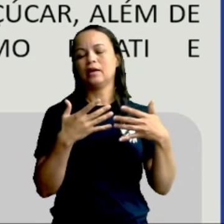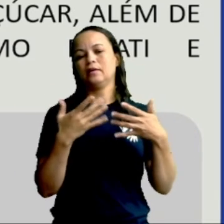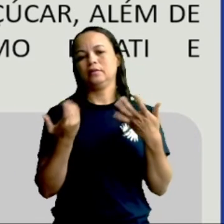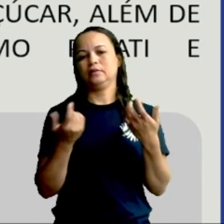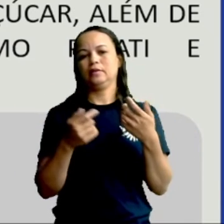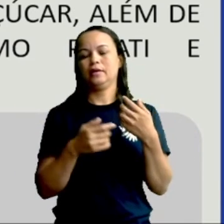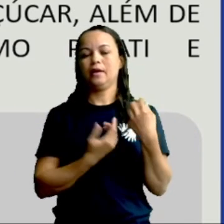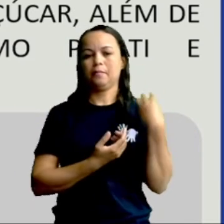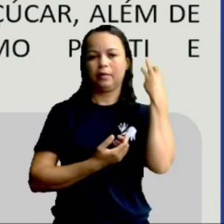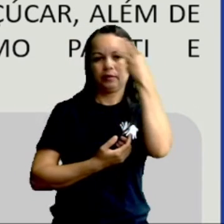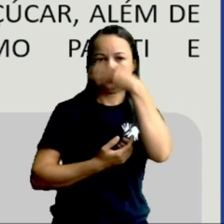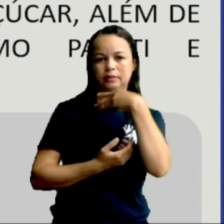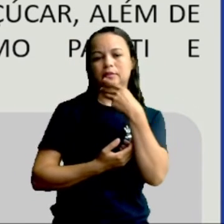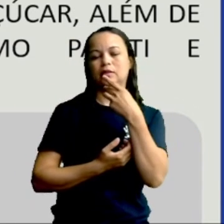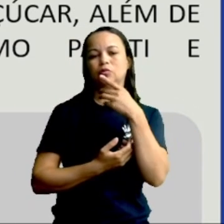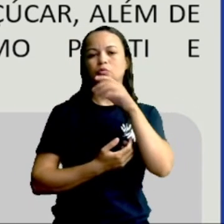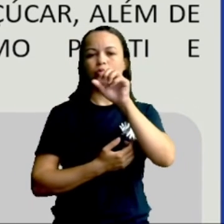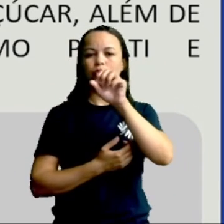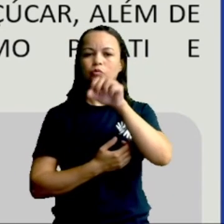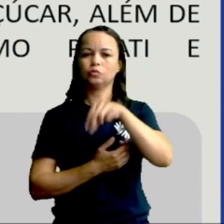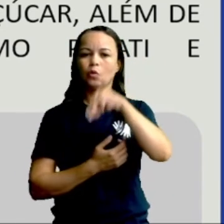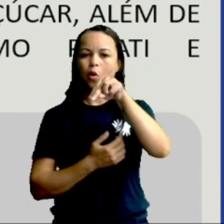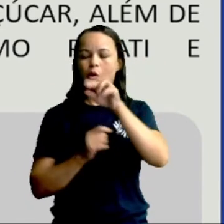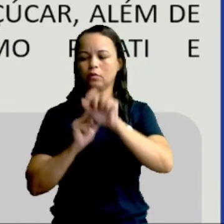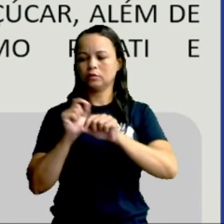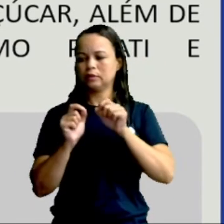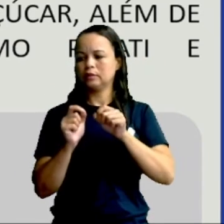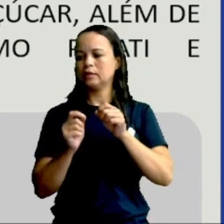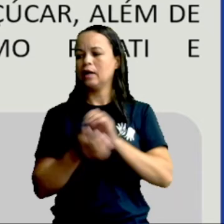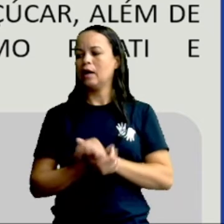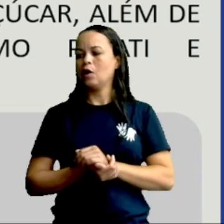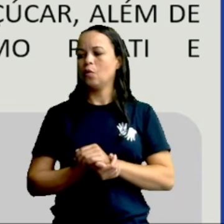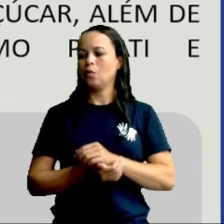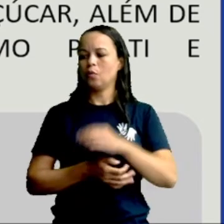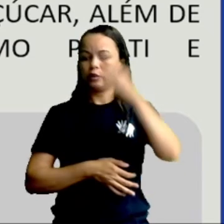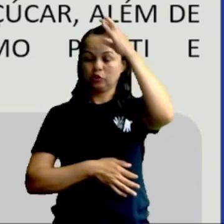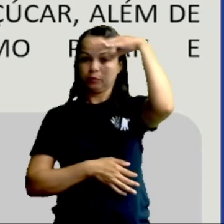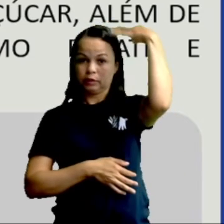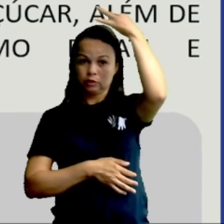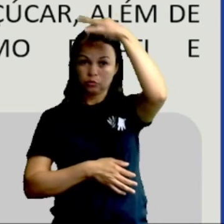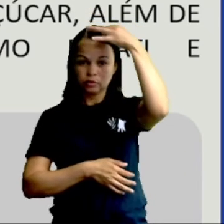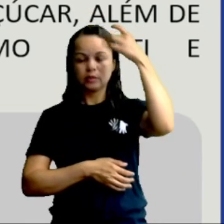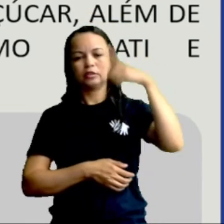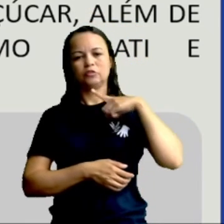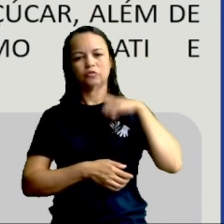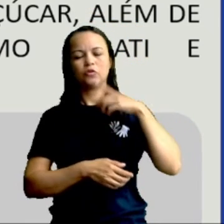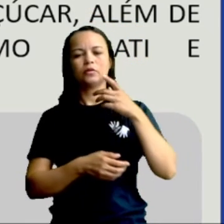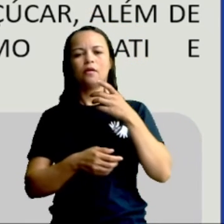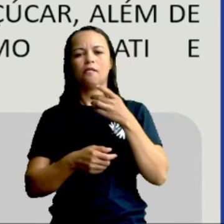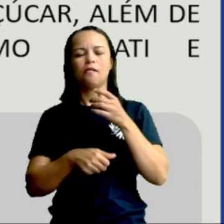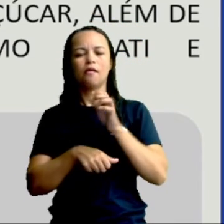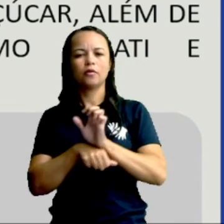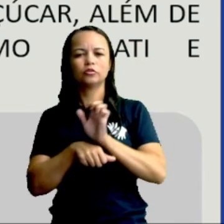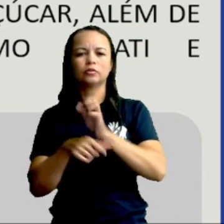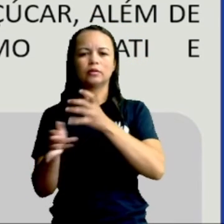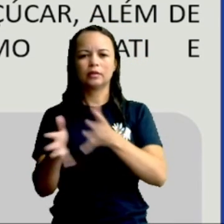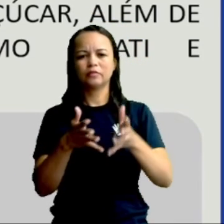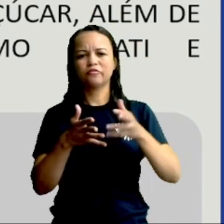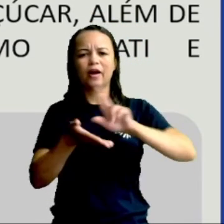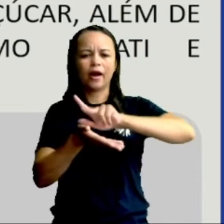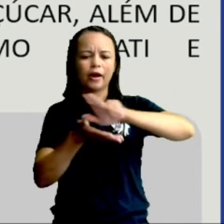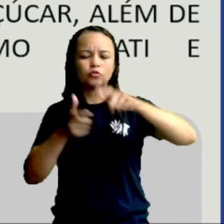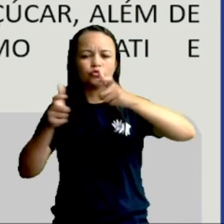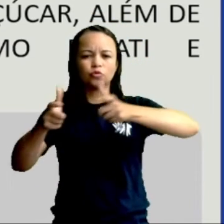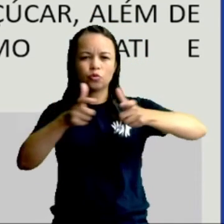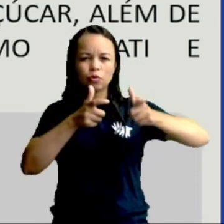Norte. No Espírito Santo, eu vou ter Guaraparipe, Vila Velha e as dunas de Itaúnas,